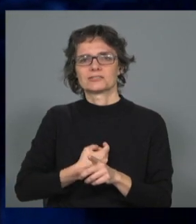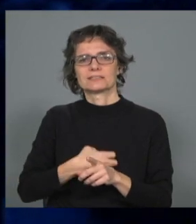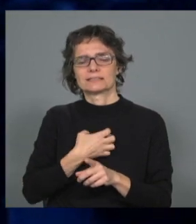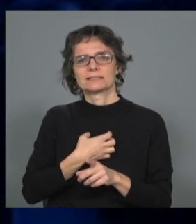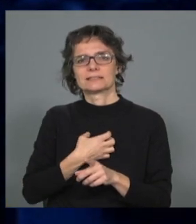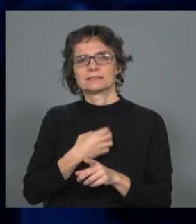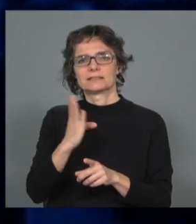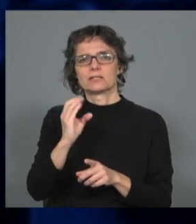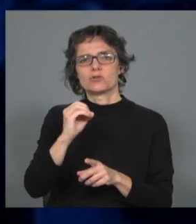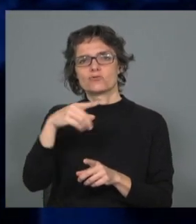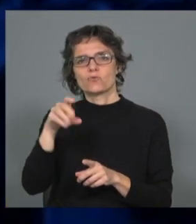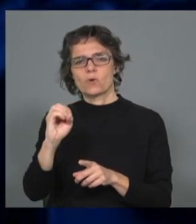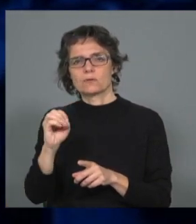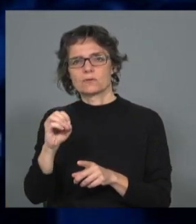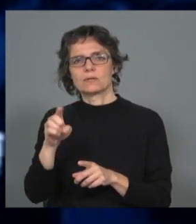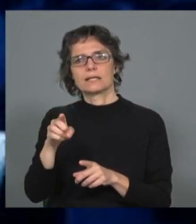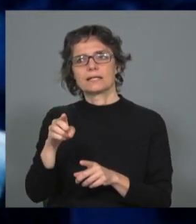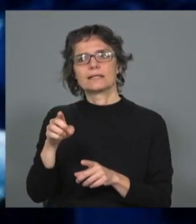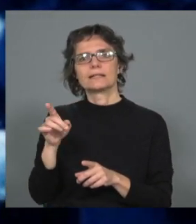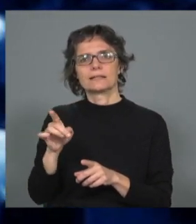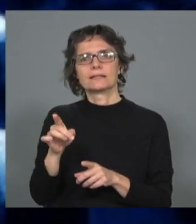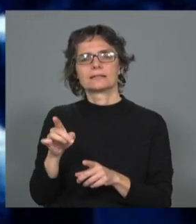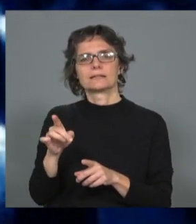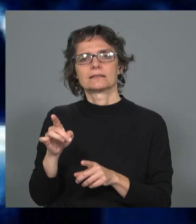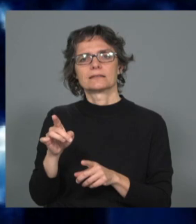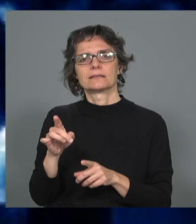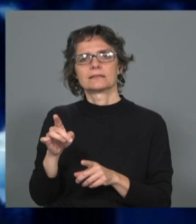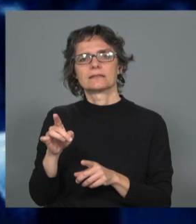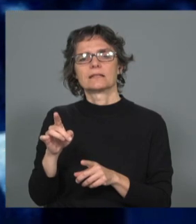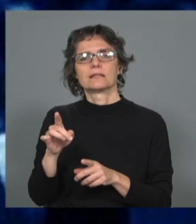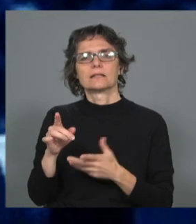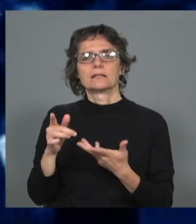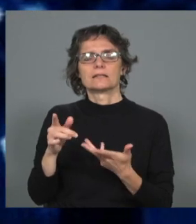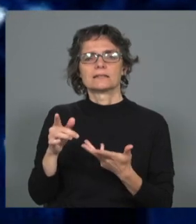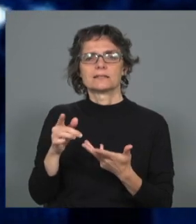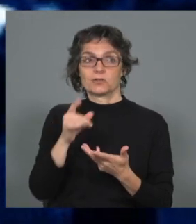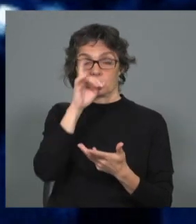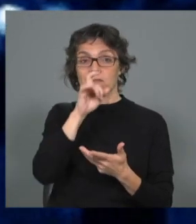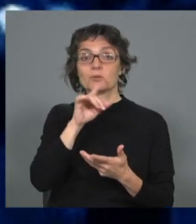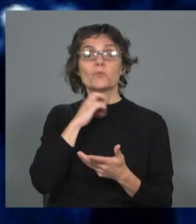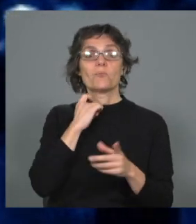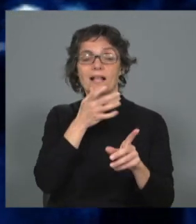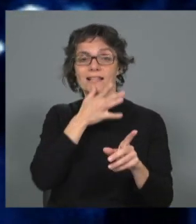do João, e foi de facto o Padre Zé Manel que, quando nós não temos, eu fazia